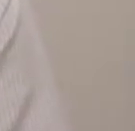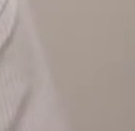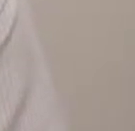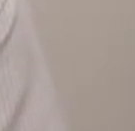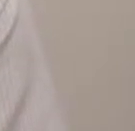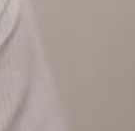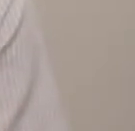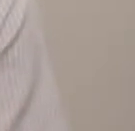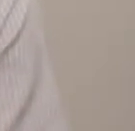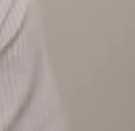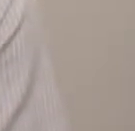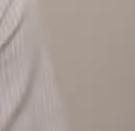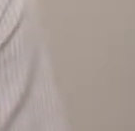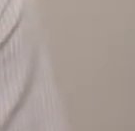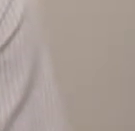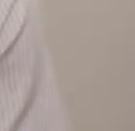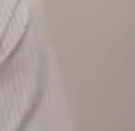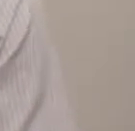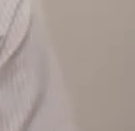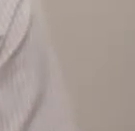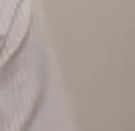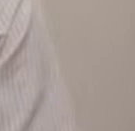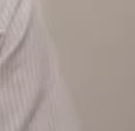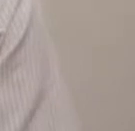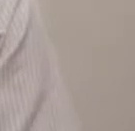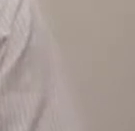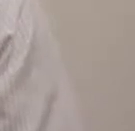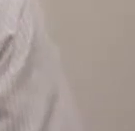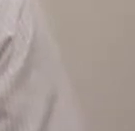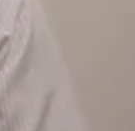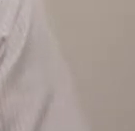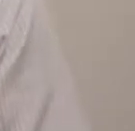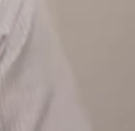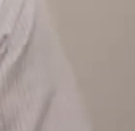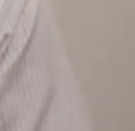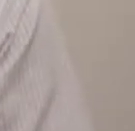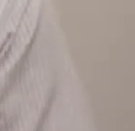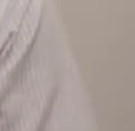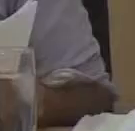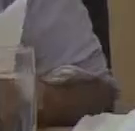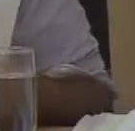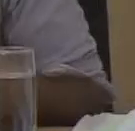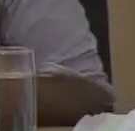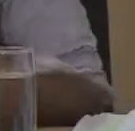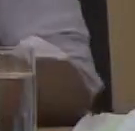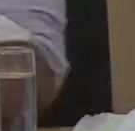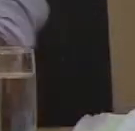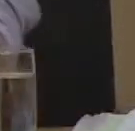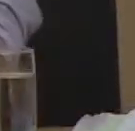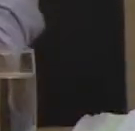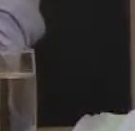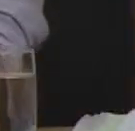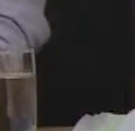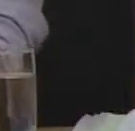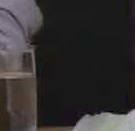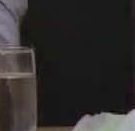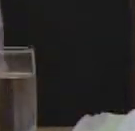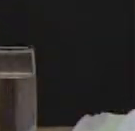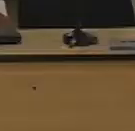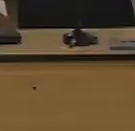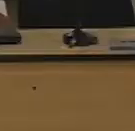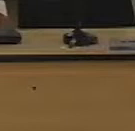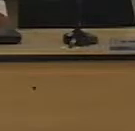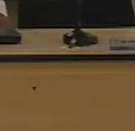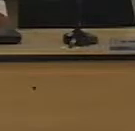Winner, mas não chamam, velho. Eu peço para que o vereador Farid ocupe a presidência para que eu possa contribuir na discussão.